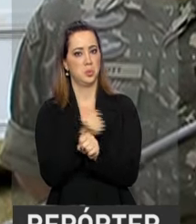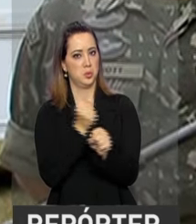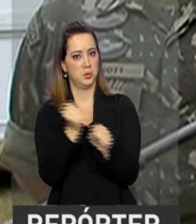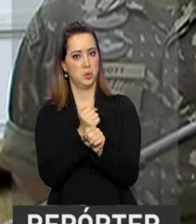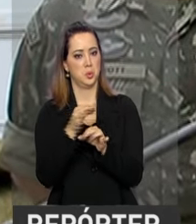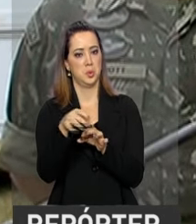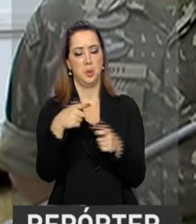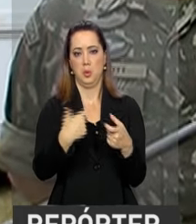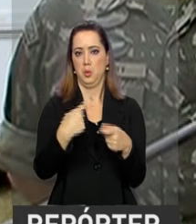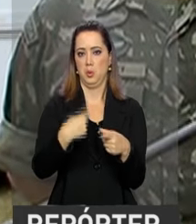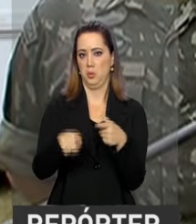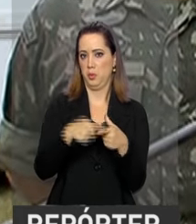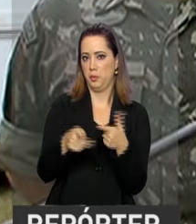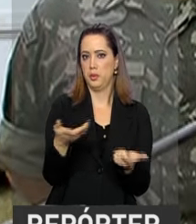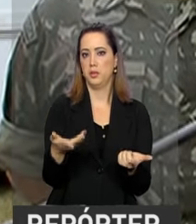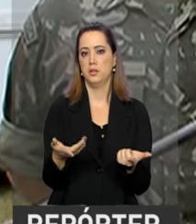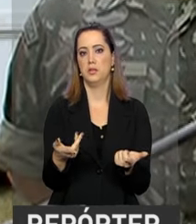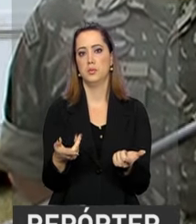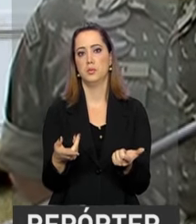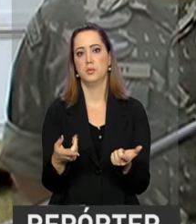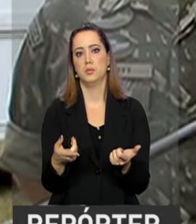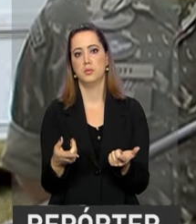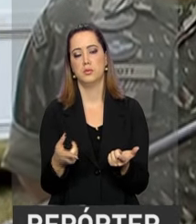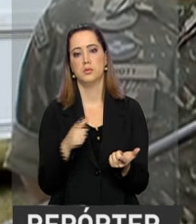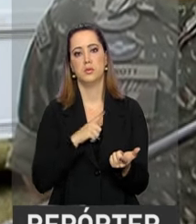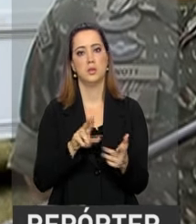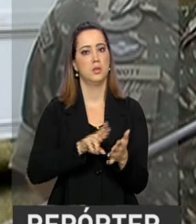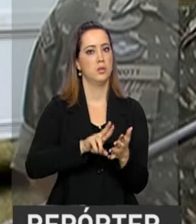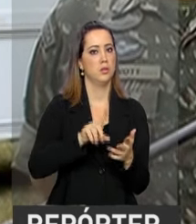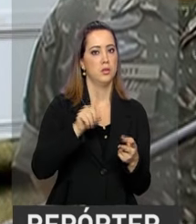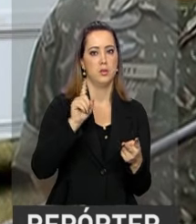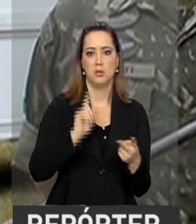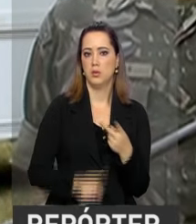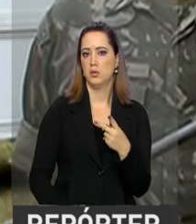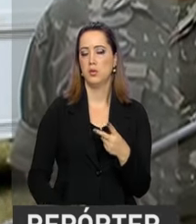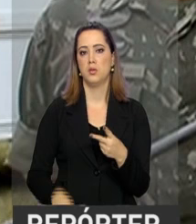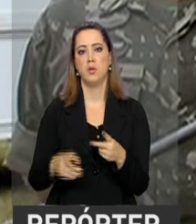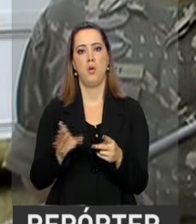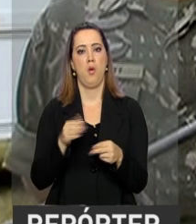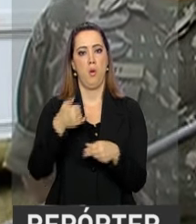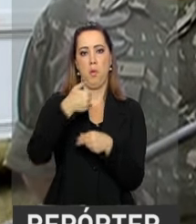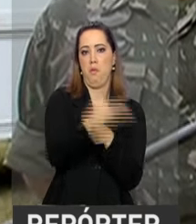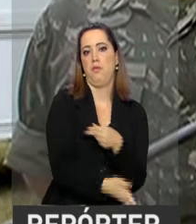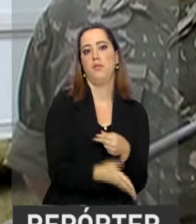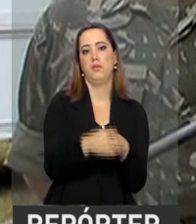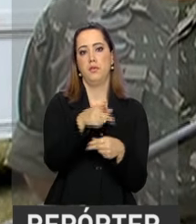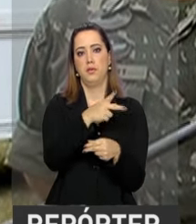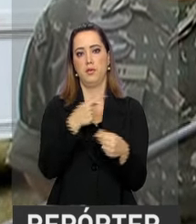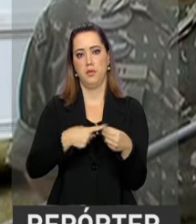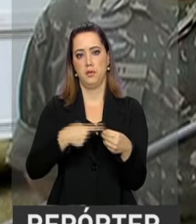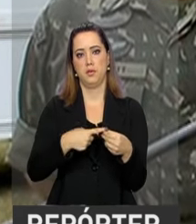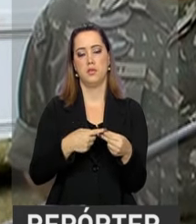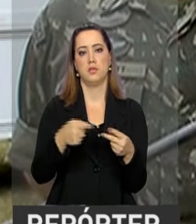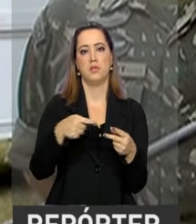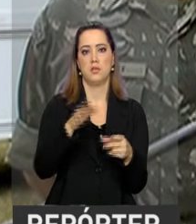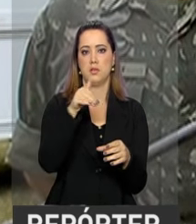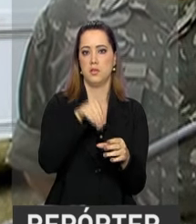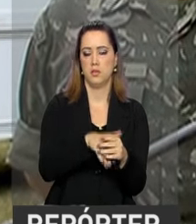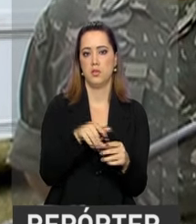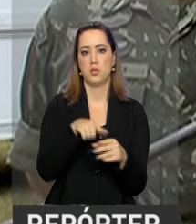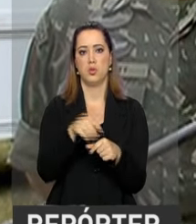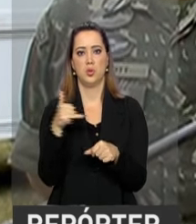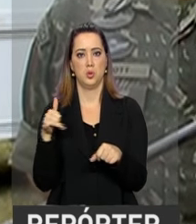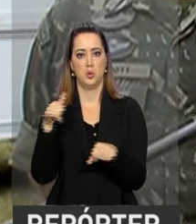infraestruturas críticas, seja o externo e também internamente do Tom Jobim, seja